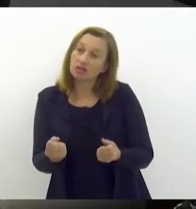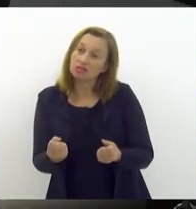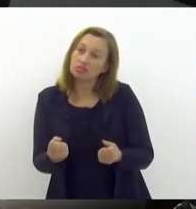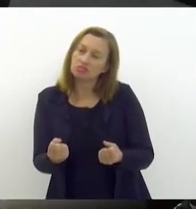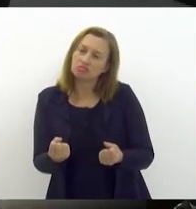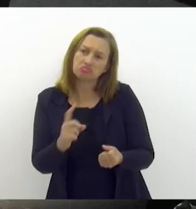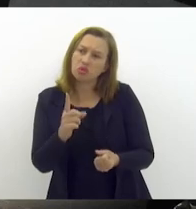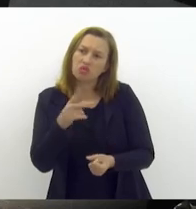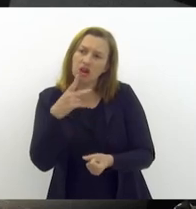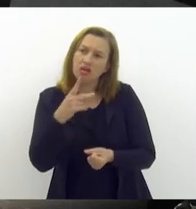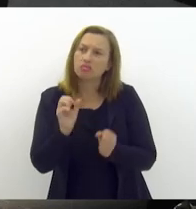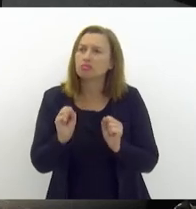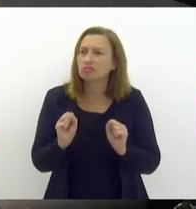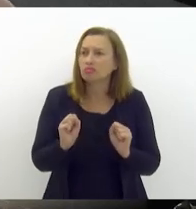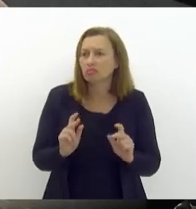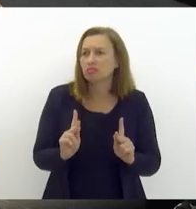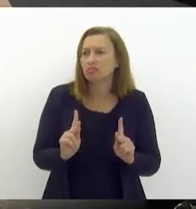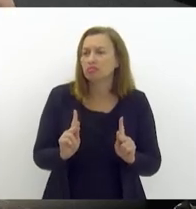não falar.